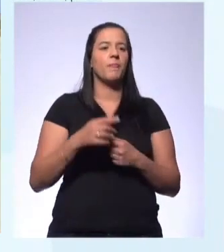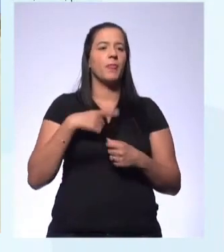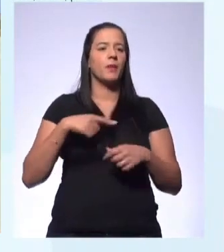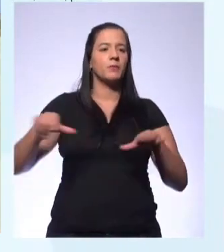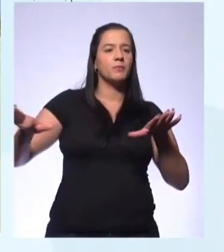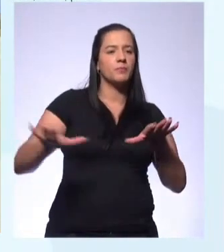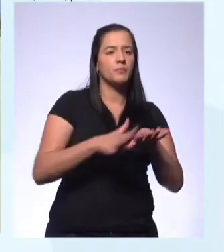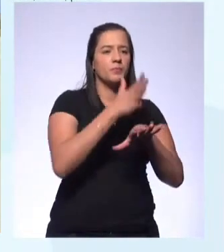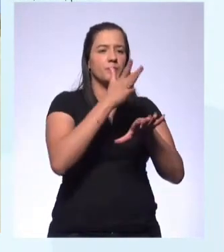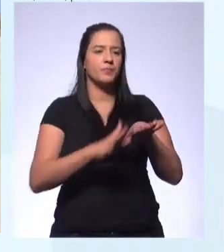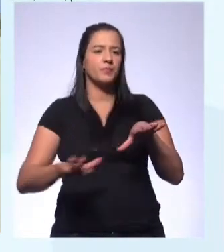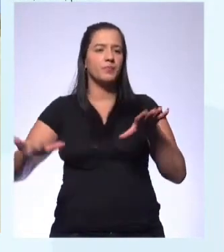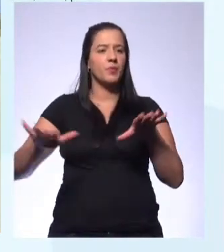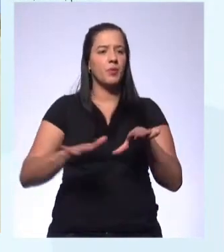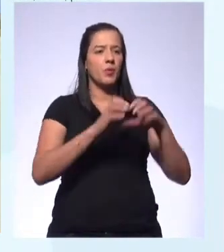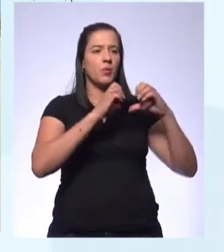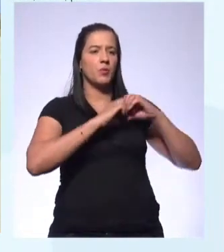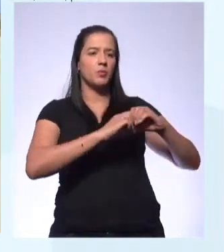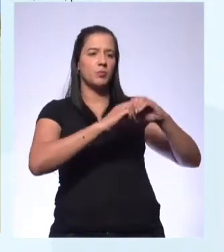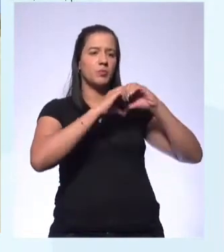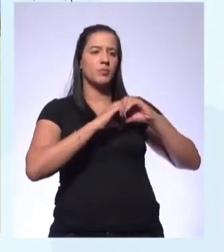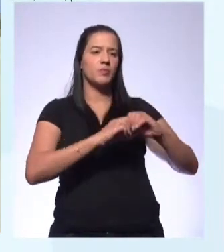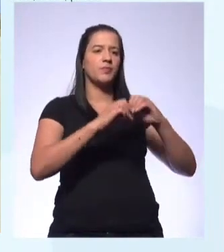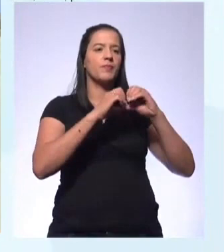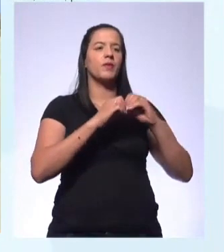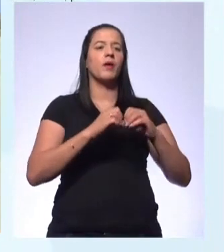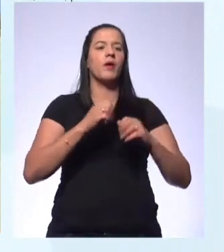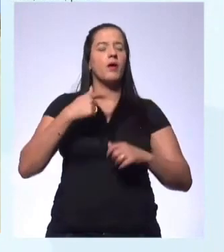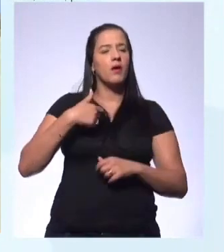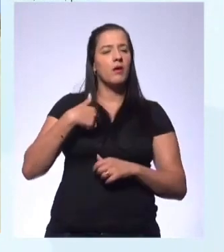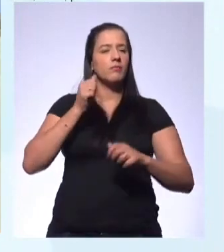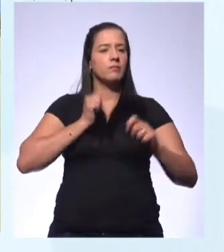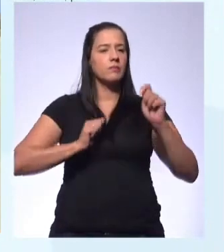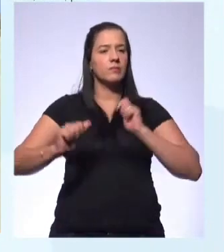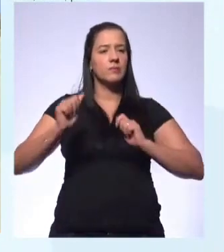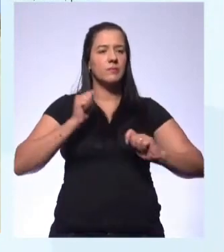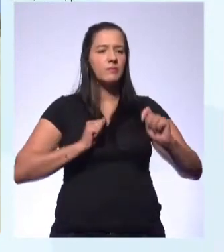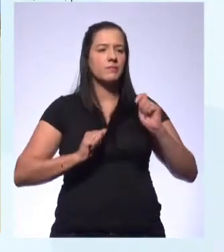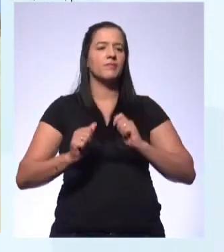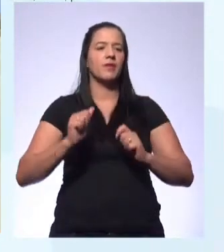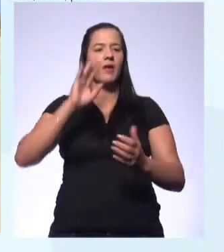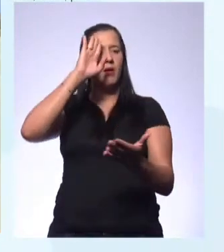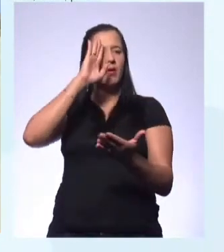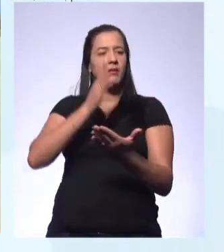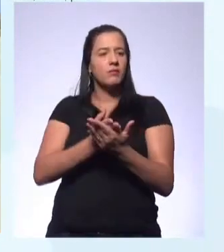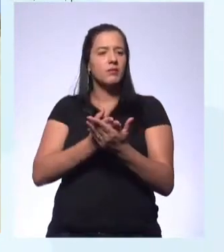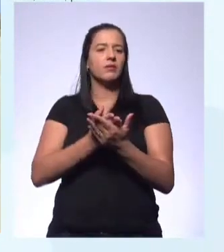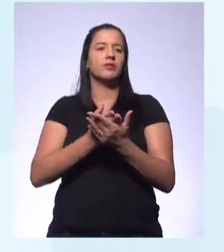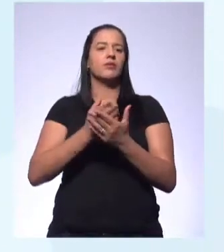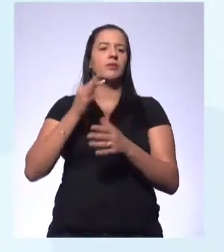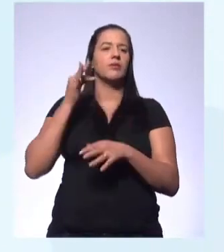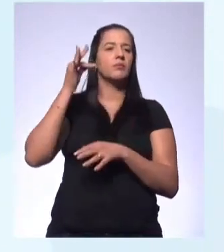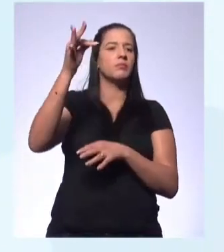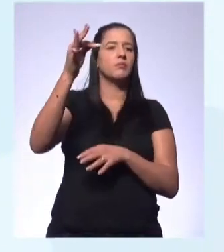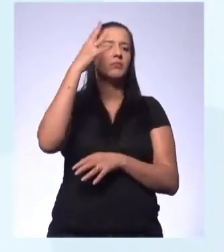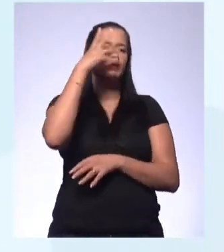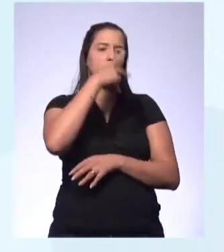infeliz coração bendita, bendita seja a esperança que ainda lá me promete uma bonança tão